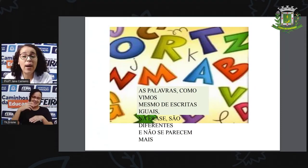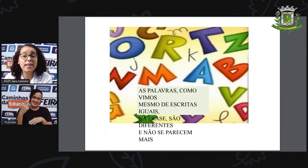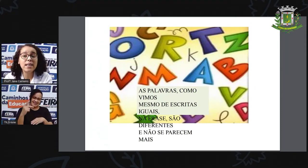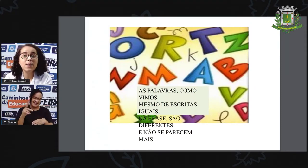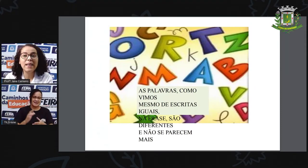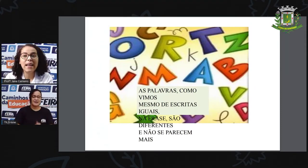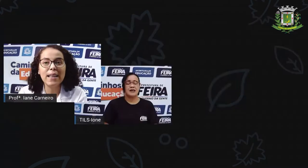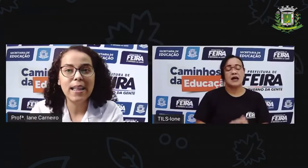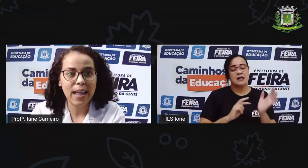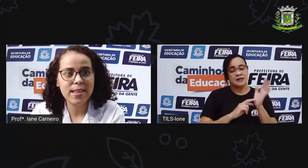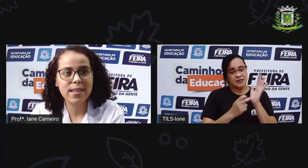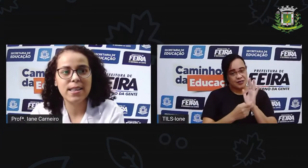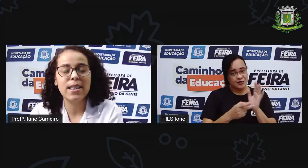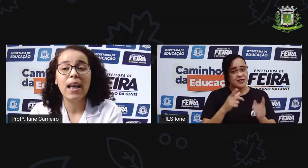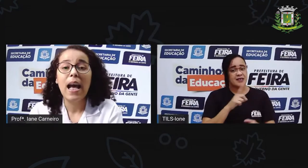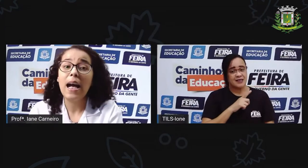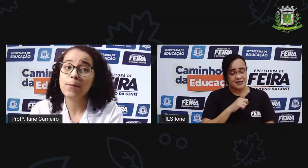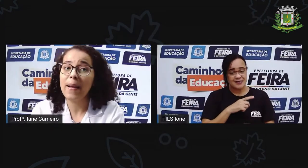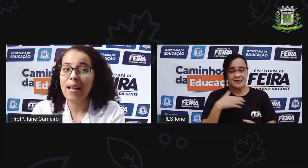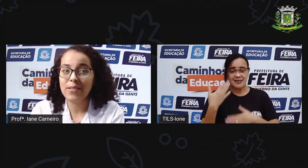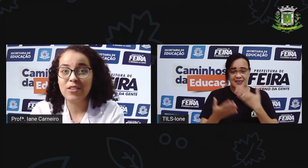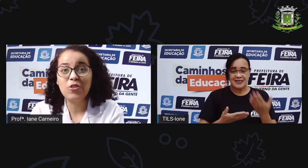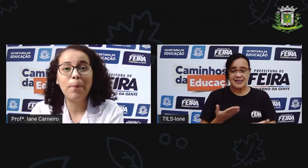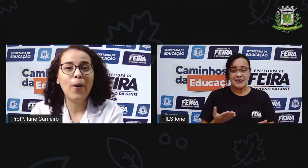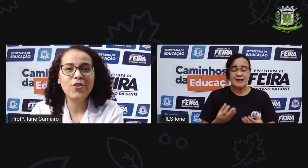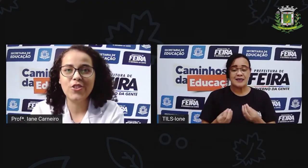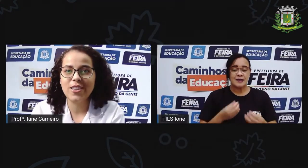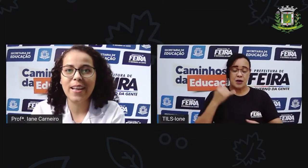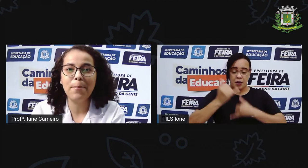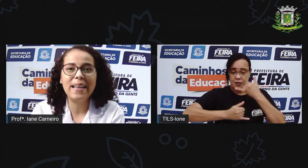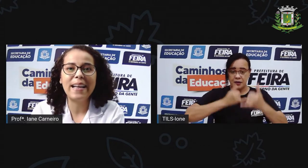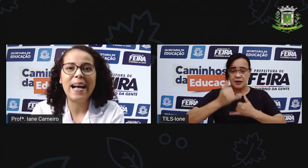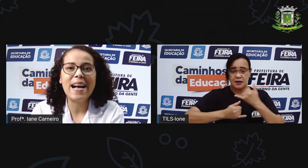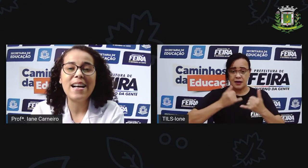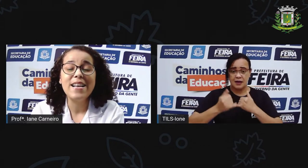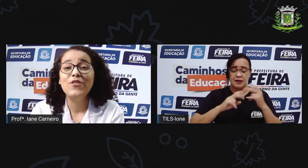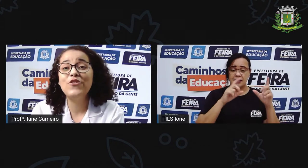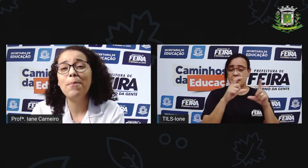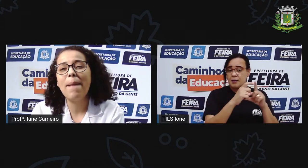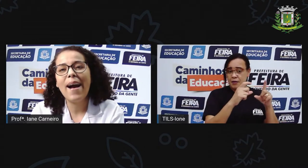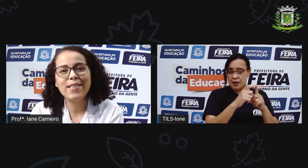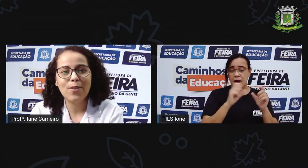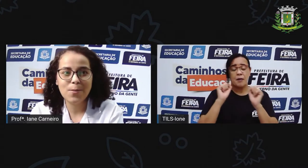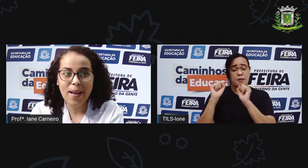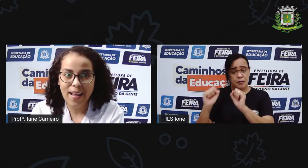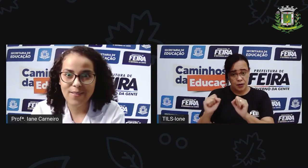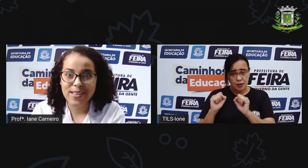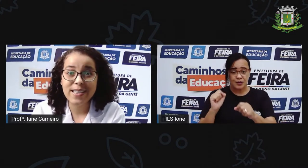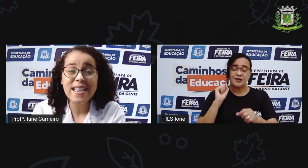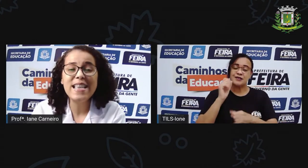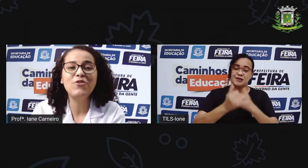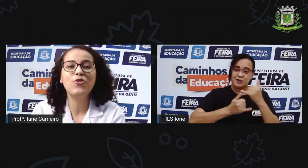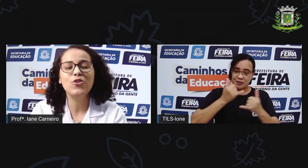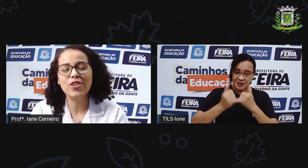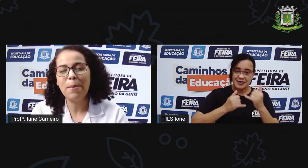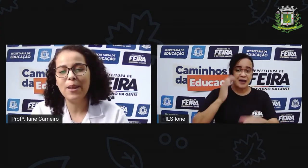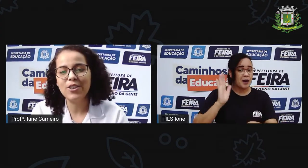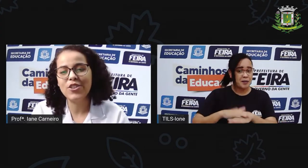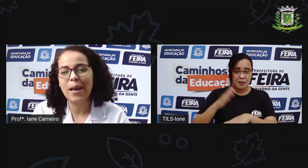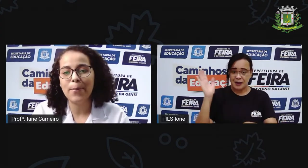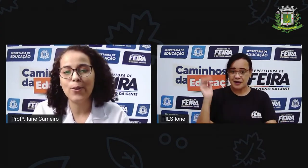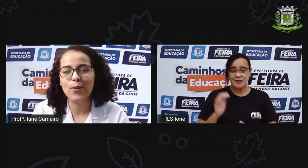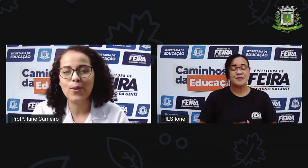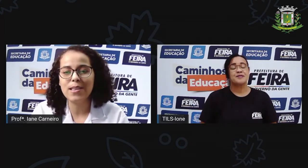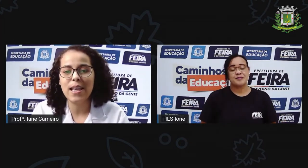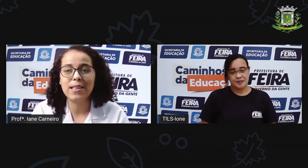certo? Então, essas brincadeiras que as palavras a gente pode, né? Brincar demais com as palavras. E justamente,